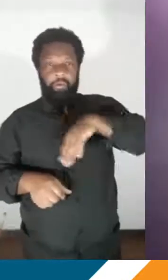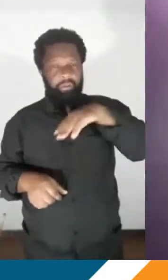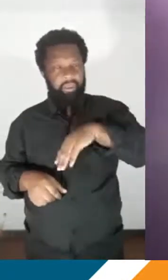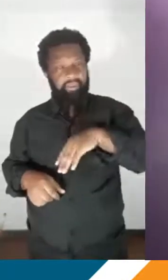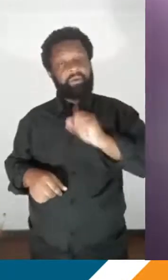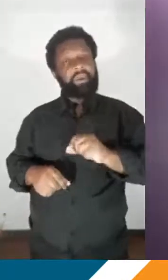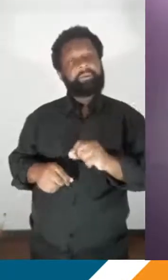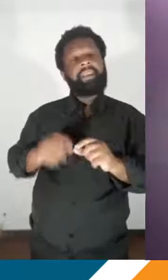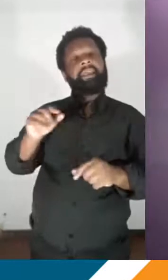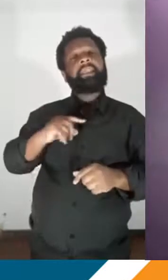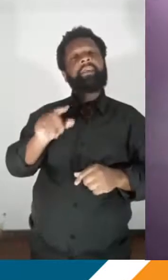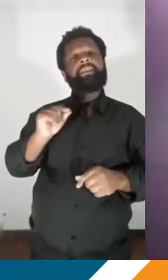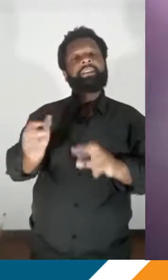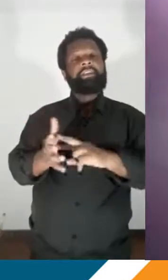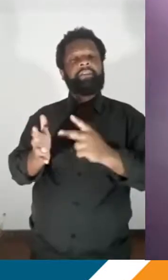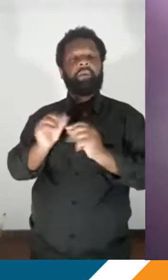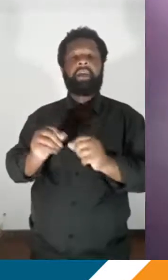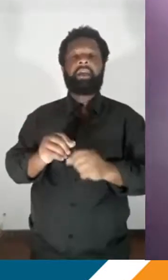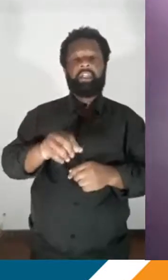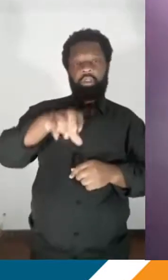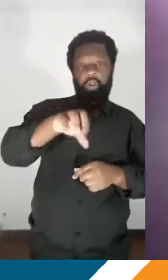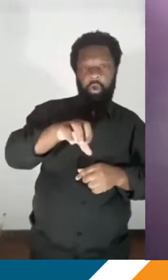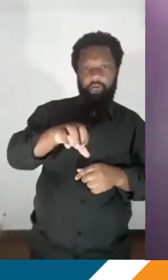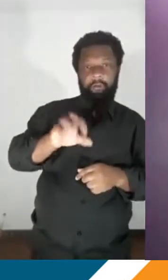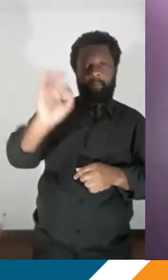certo? Então, nós vimos aqui que o chimiquês representa